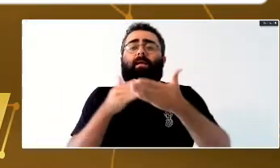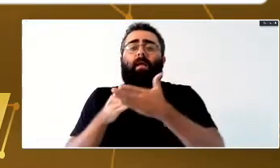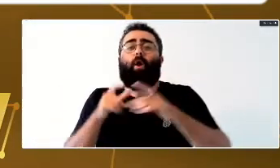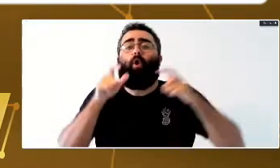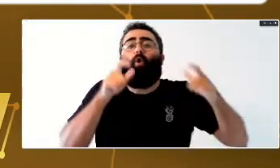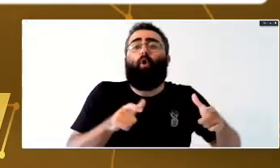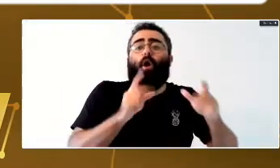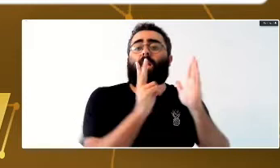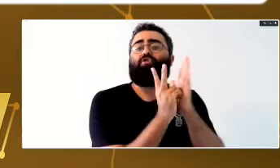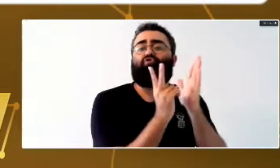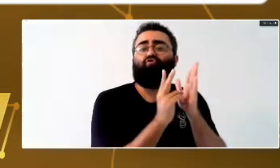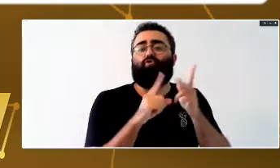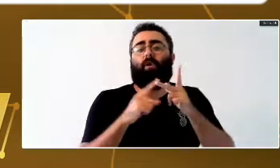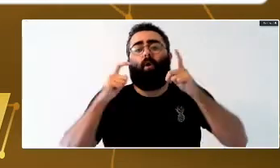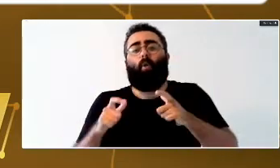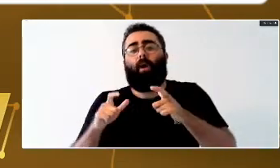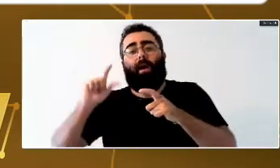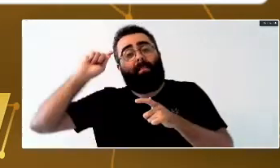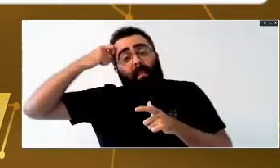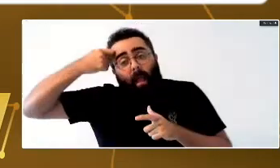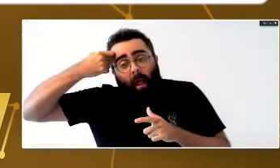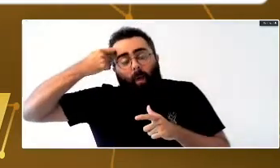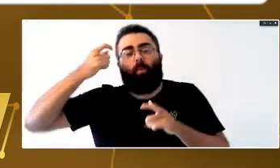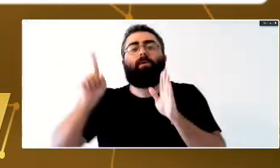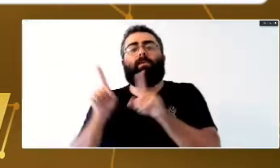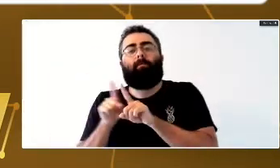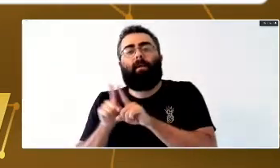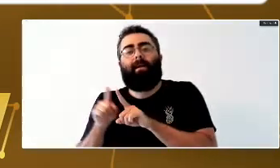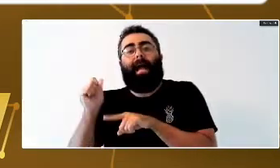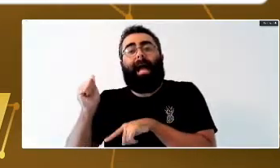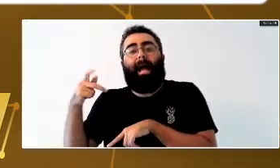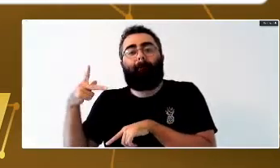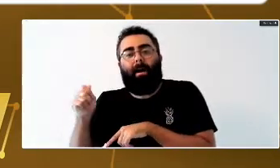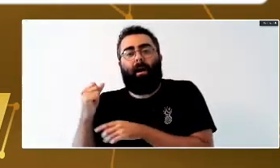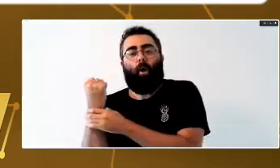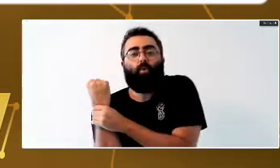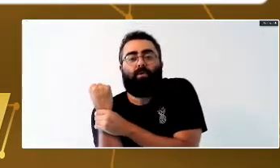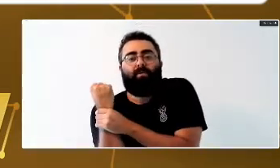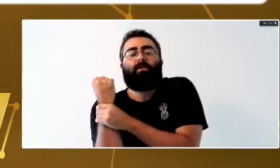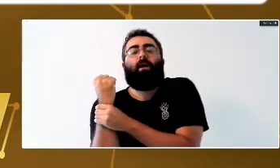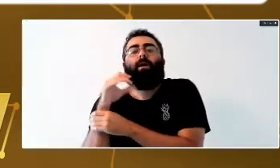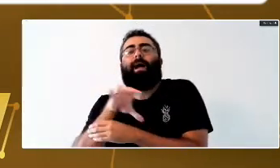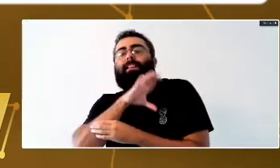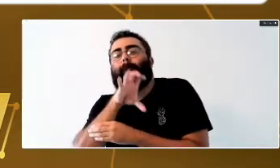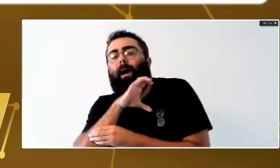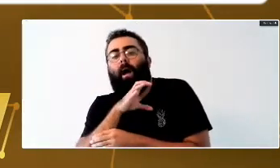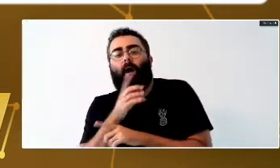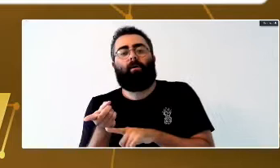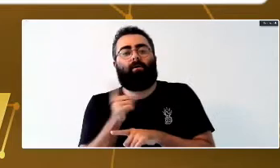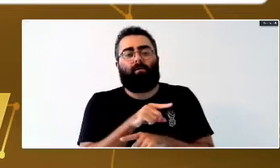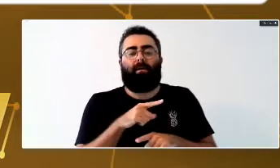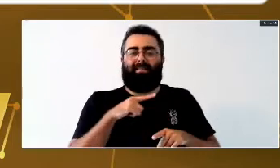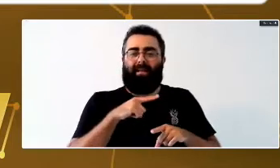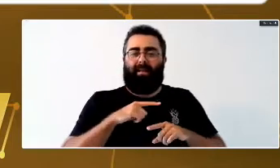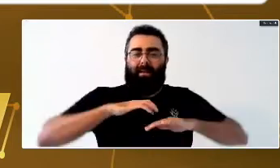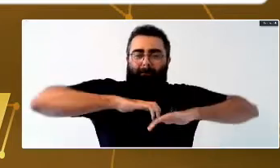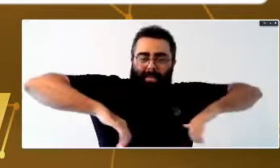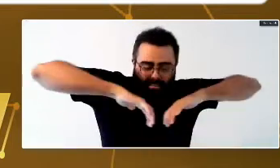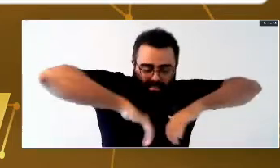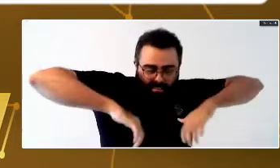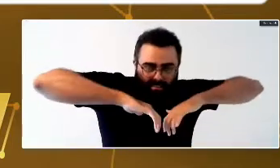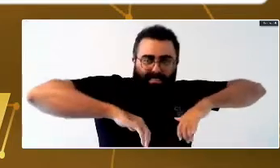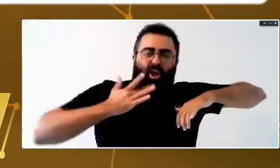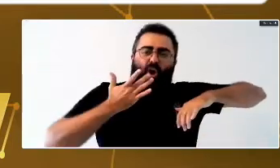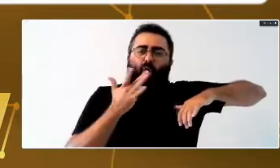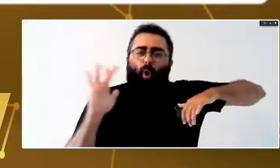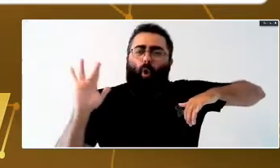indígenas, quilombolas, unidades de conservação, jazidas minerais, todas aquelas camadas que são necessárias para a